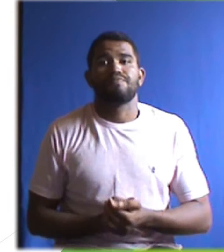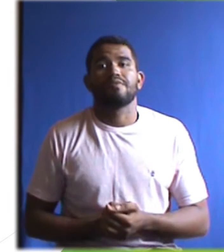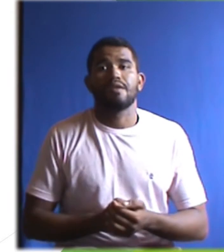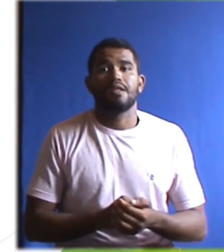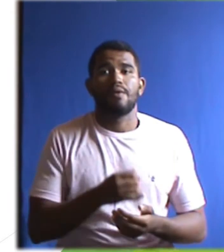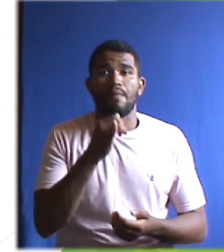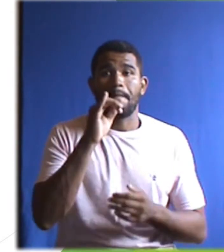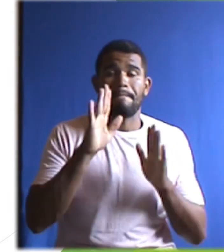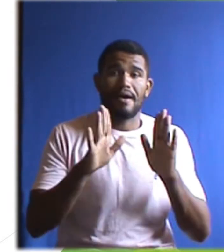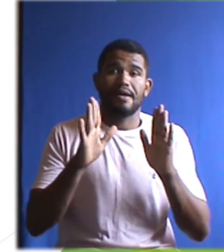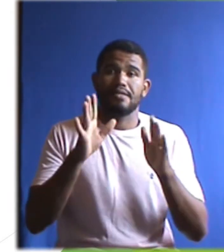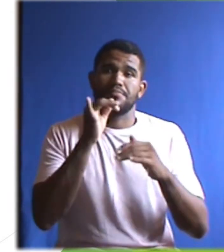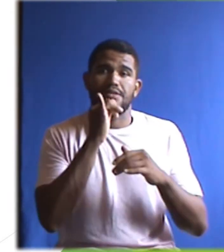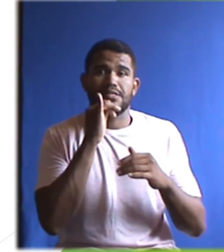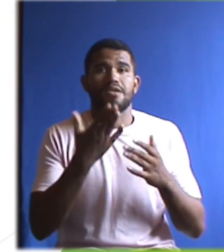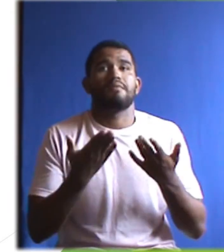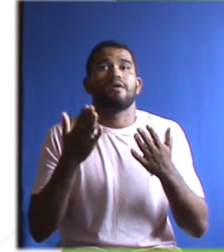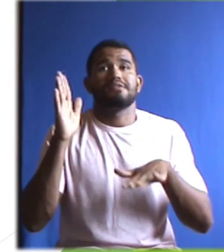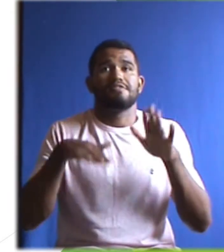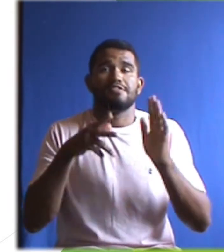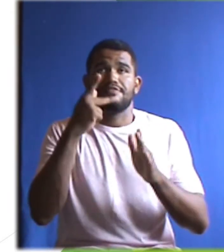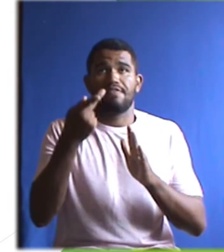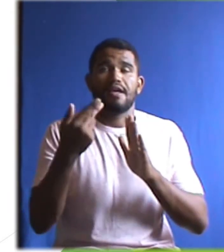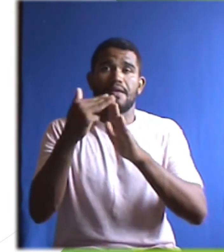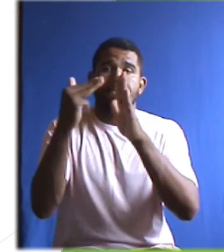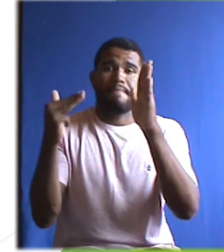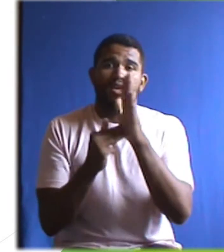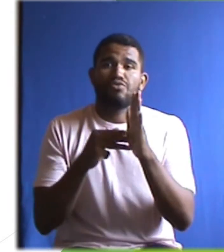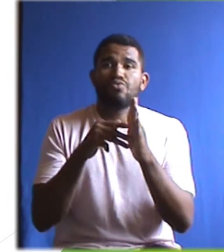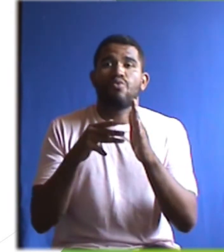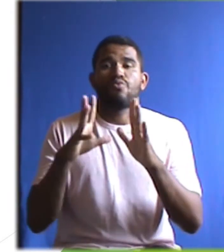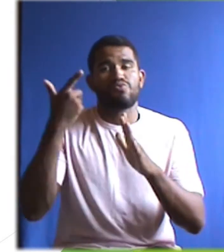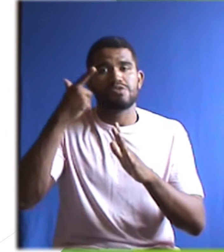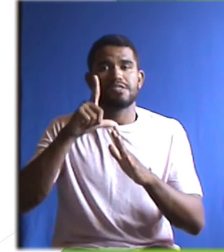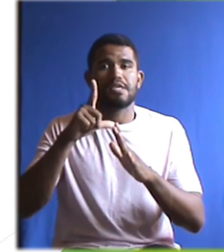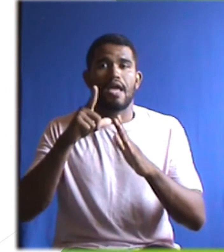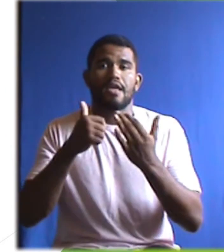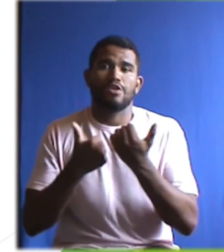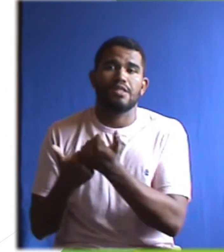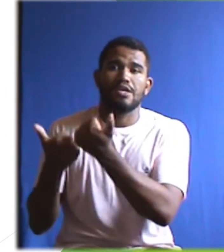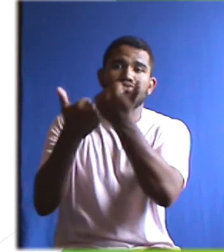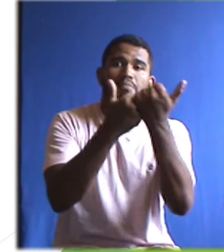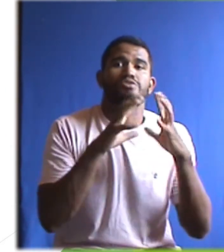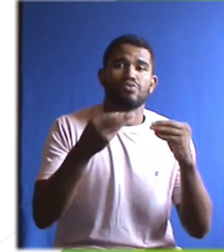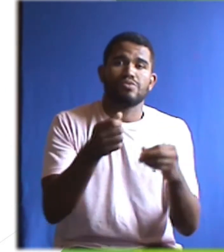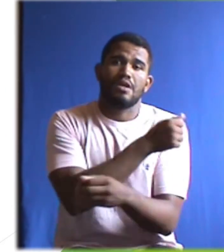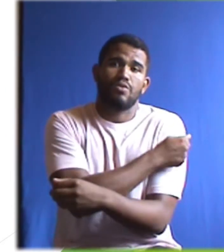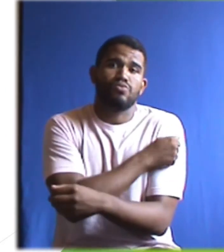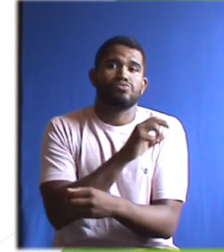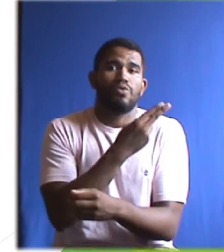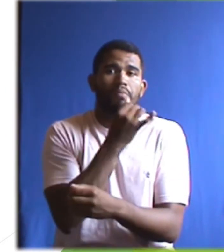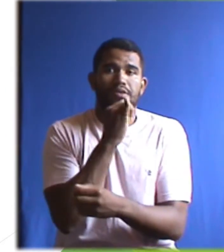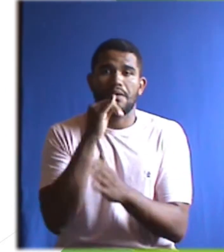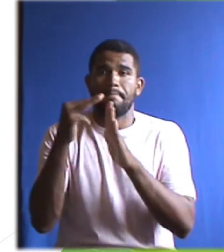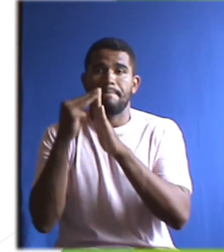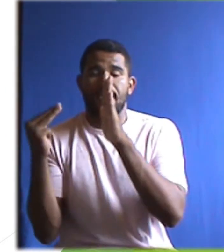pesquisa vai ser mais geral, tipo, esse método contempla todos os alunos, ou pesquisas mais específicas dizendo que o